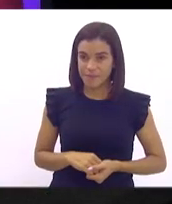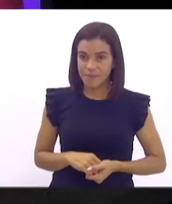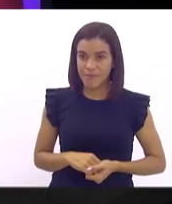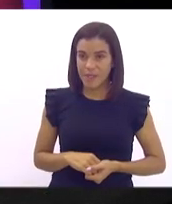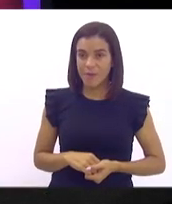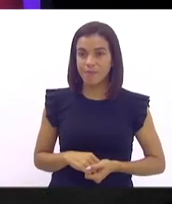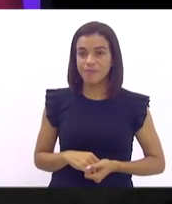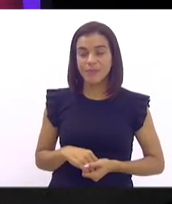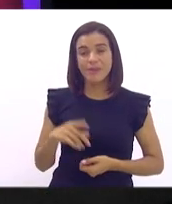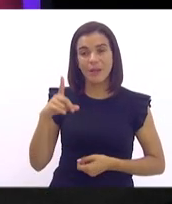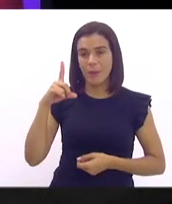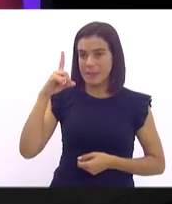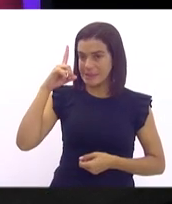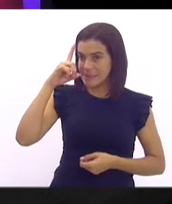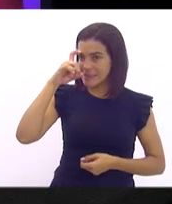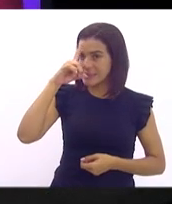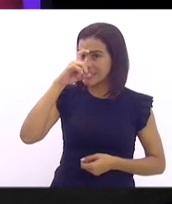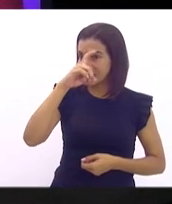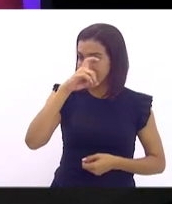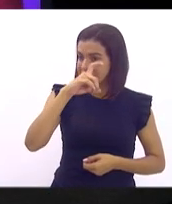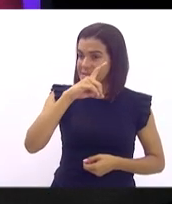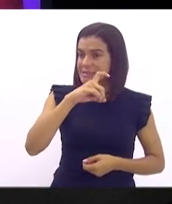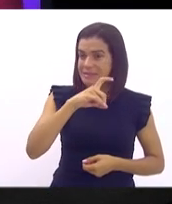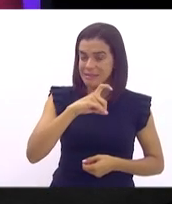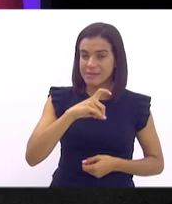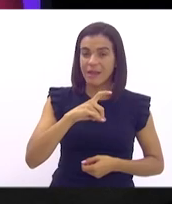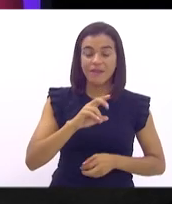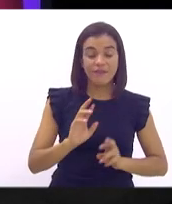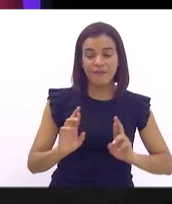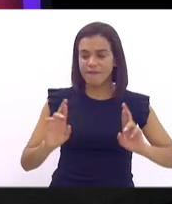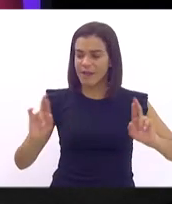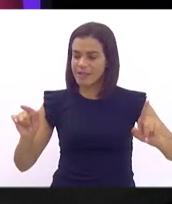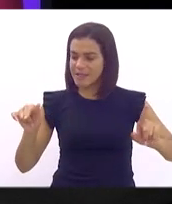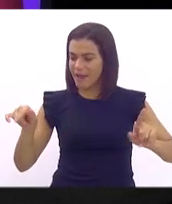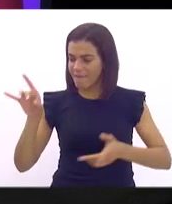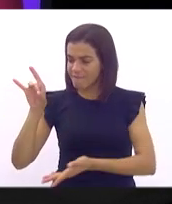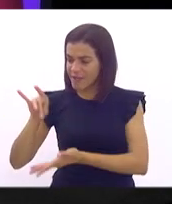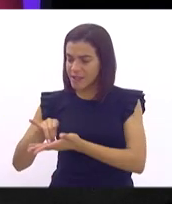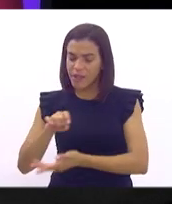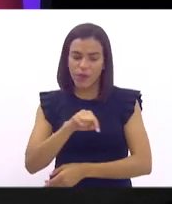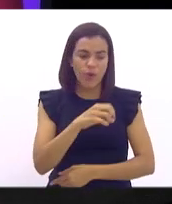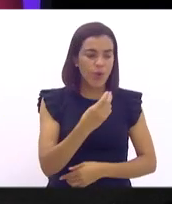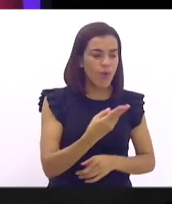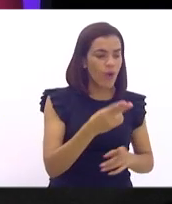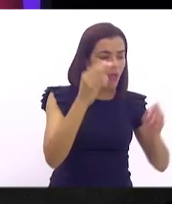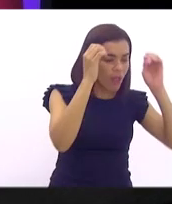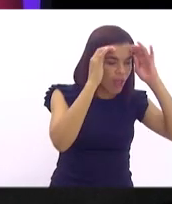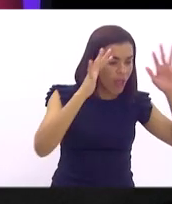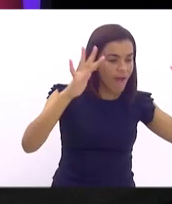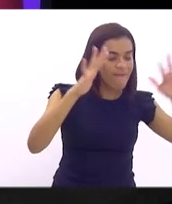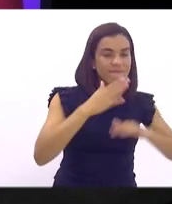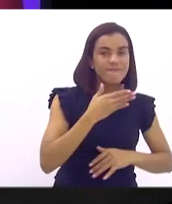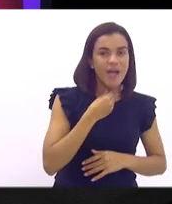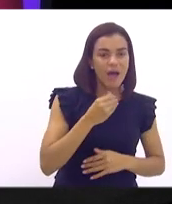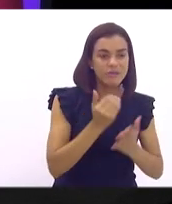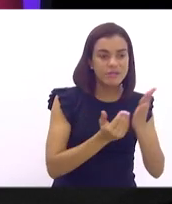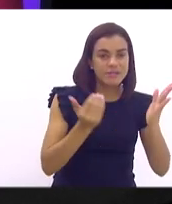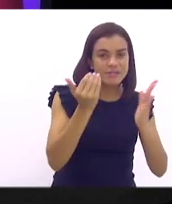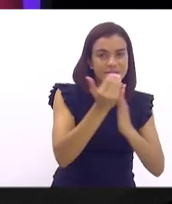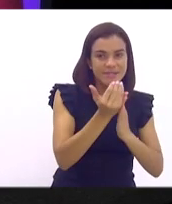Então, essa dificultação entre o que é real e o que é falso, o que é fantasioso, o que é